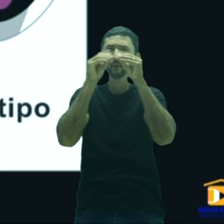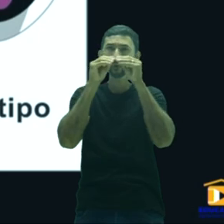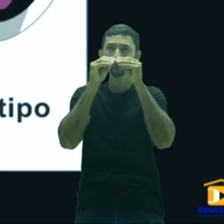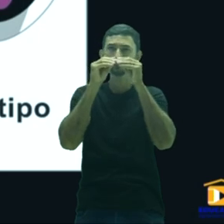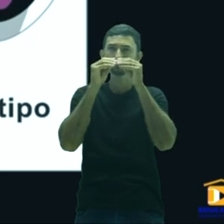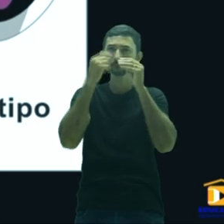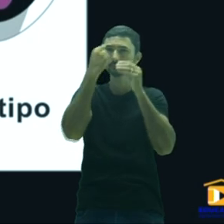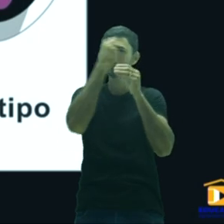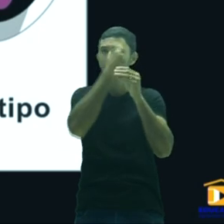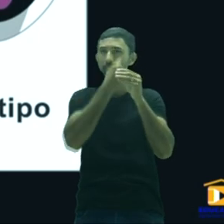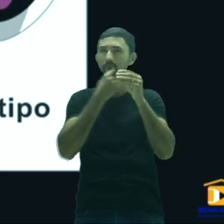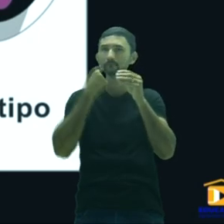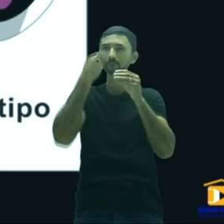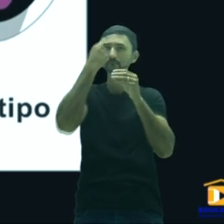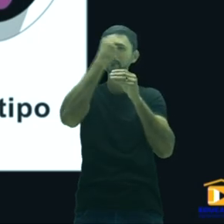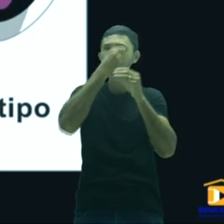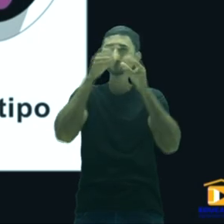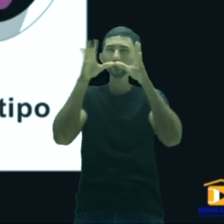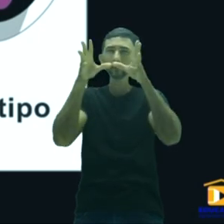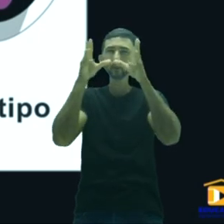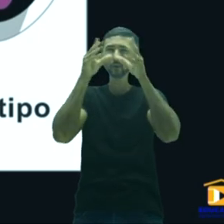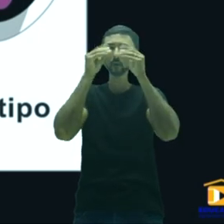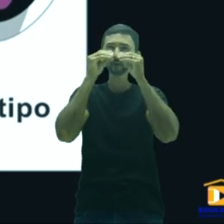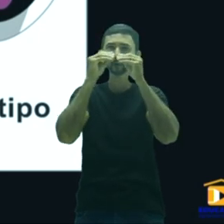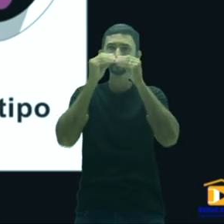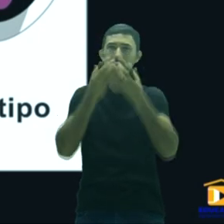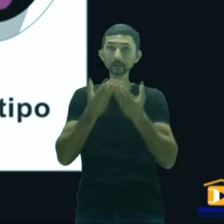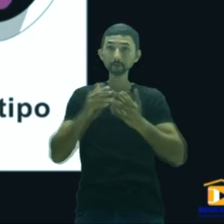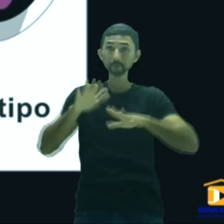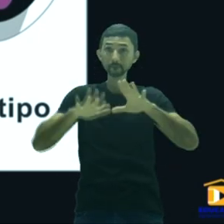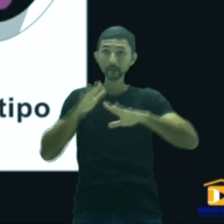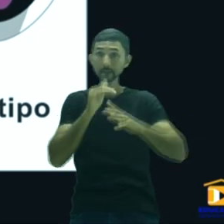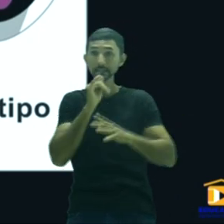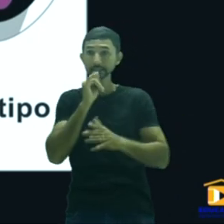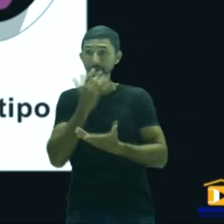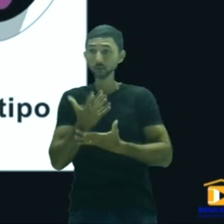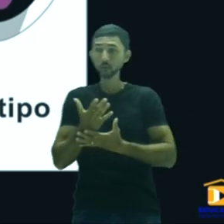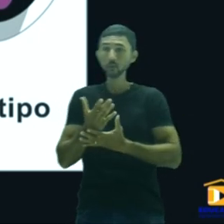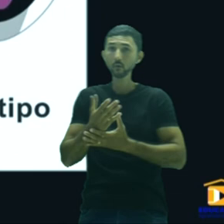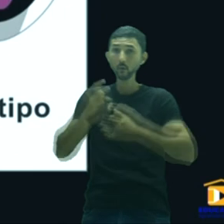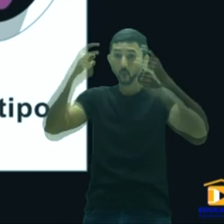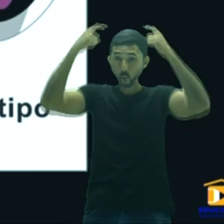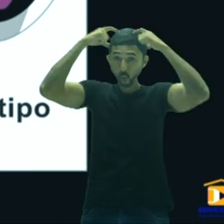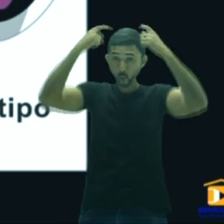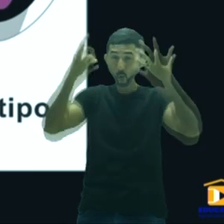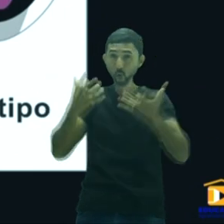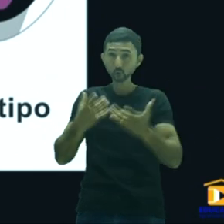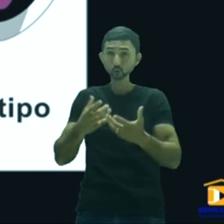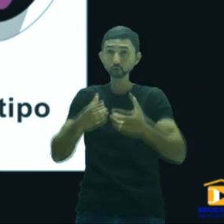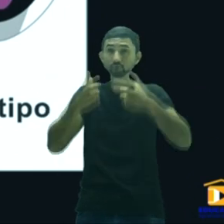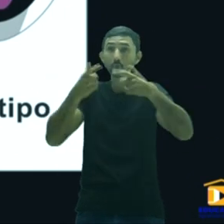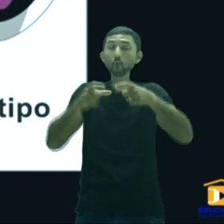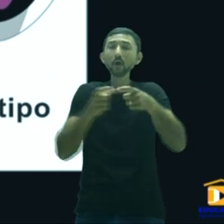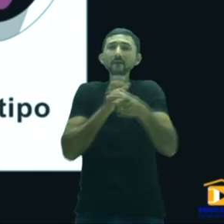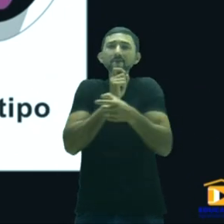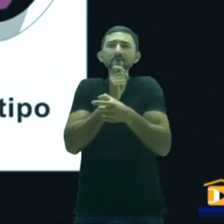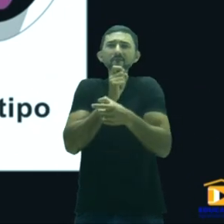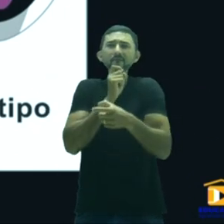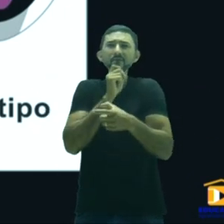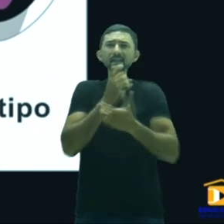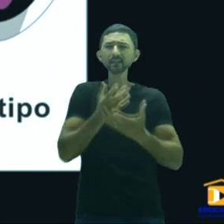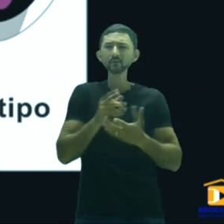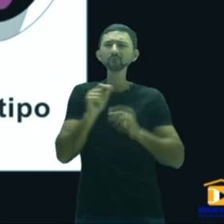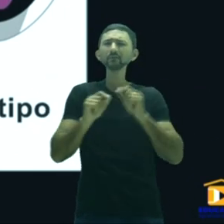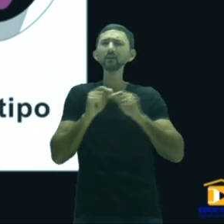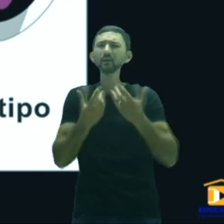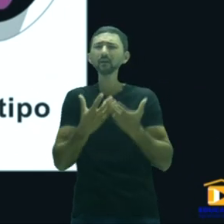extremidade do corpo escura? Porque, pessoal, esses animais vivem em regiões frias. E por onde é que um